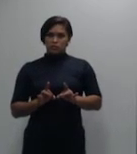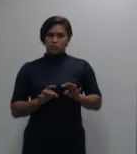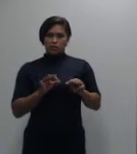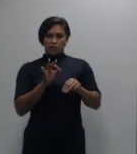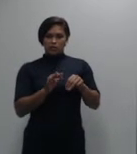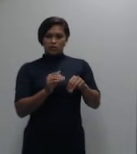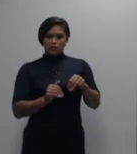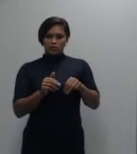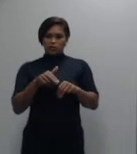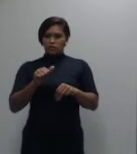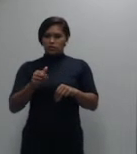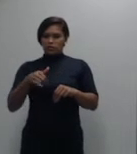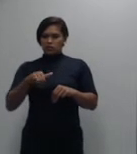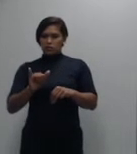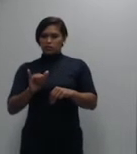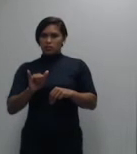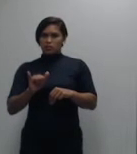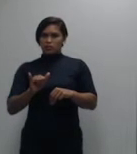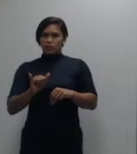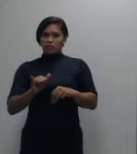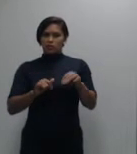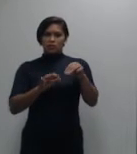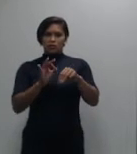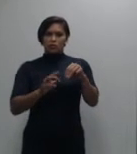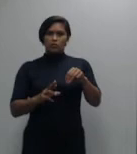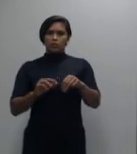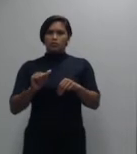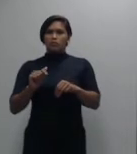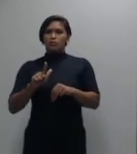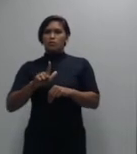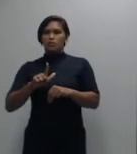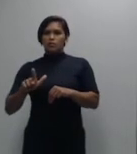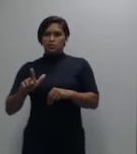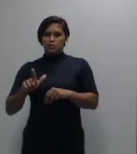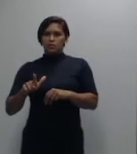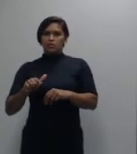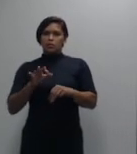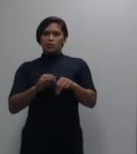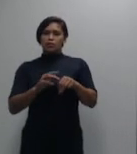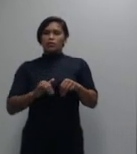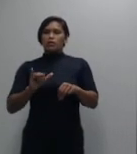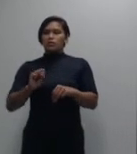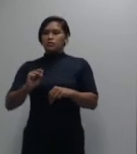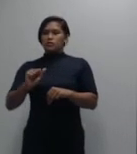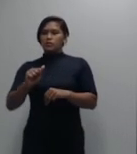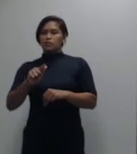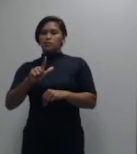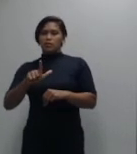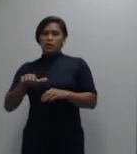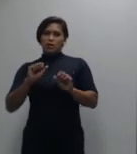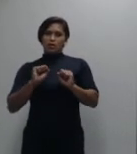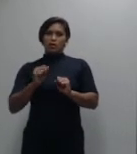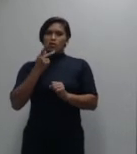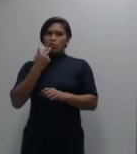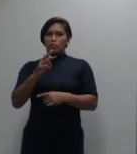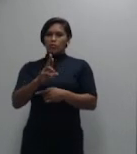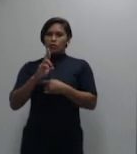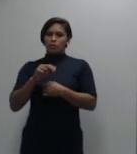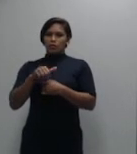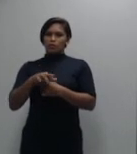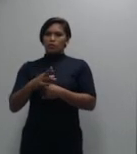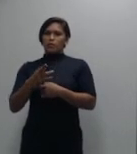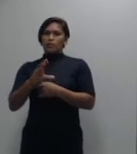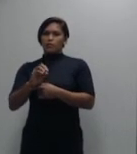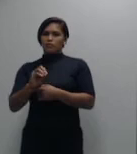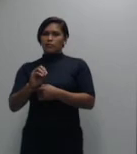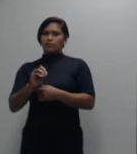Nancy andrighi do Ministro Raul Araújo da ministra Isabel gallotti com a palavra o ministro relator Ministro Mauro Campbell